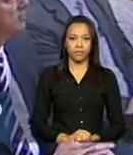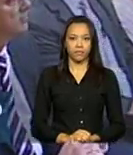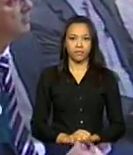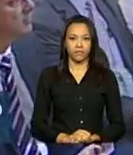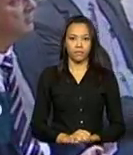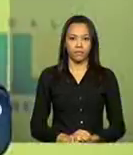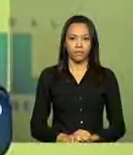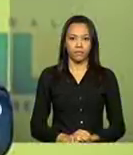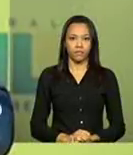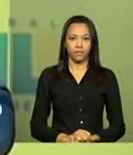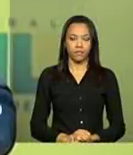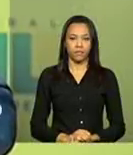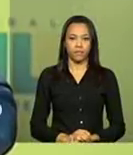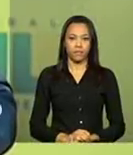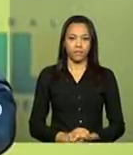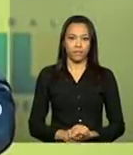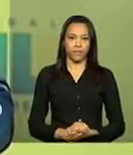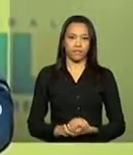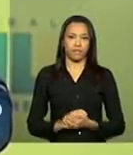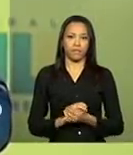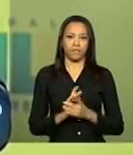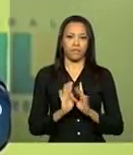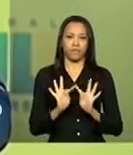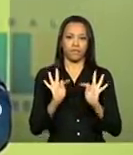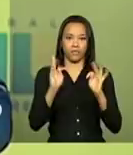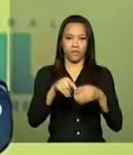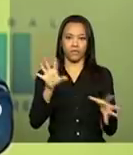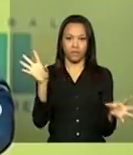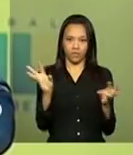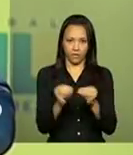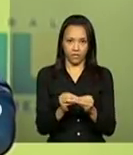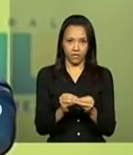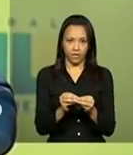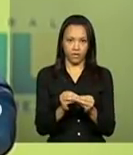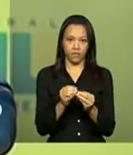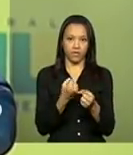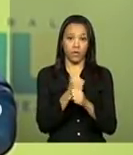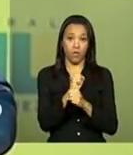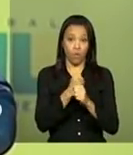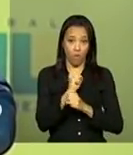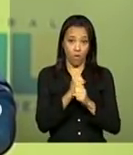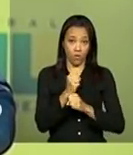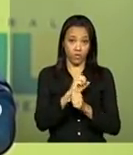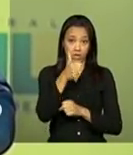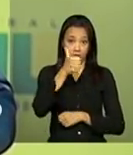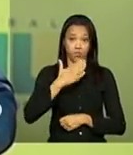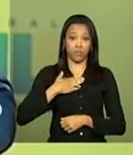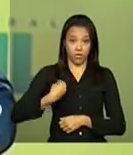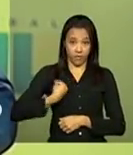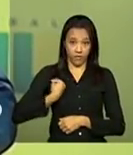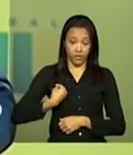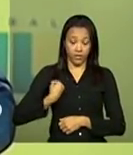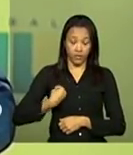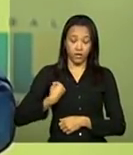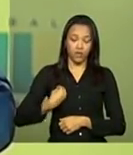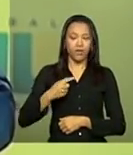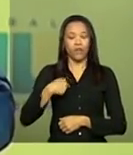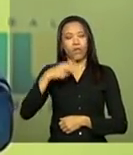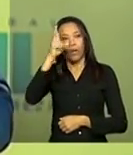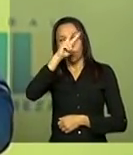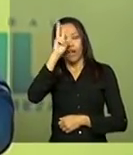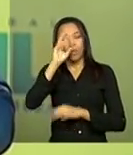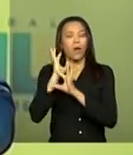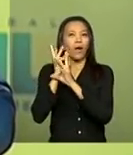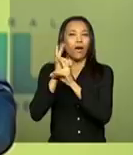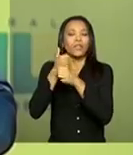Por fim, eu queria dizer que foram 11 anos da minha vida e, sem dúvida alguma, eu terei muitas lembranças